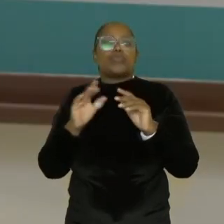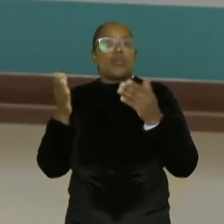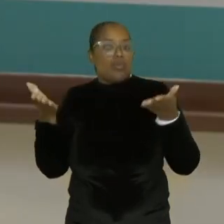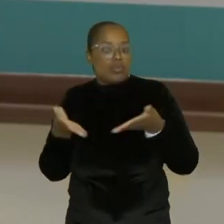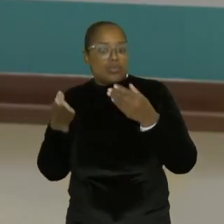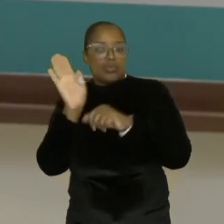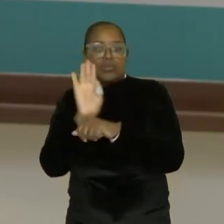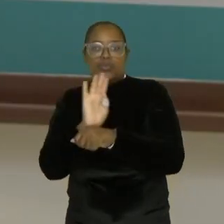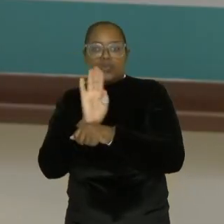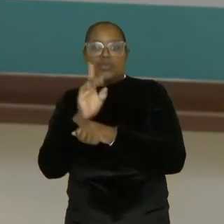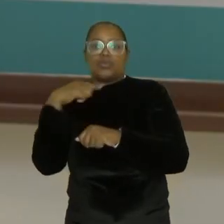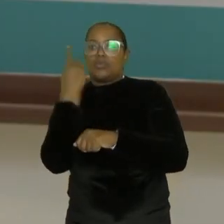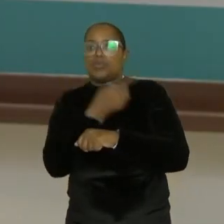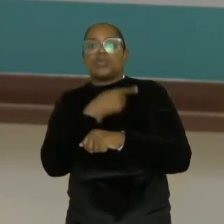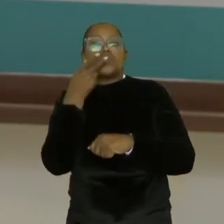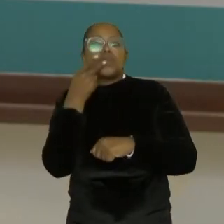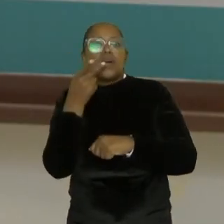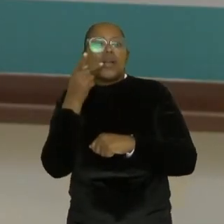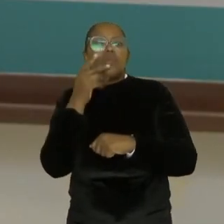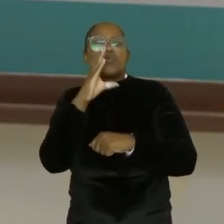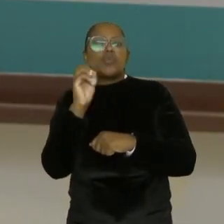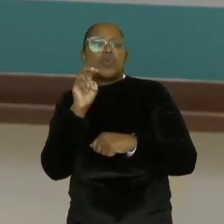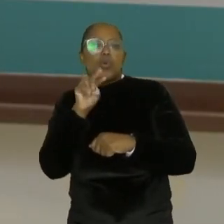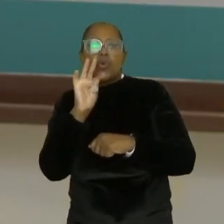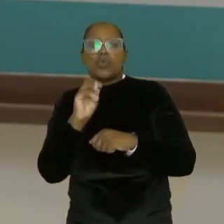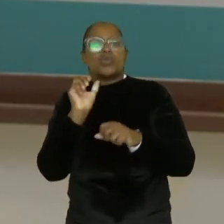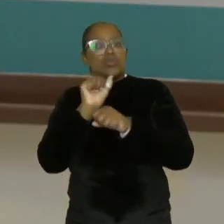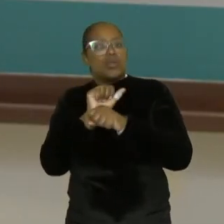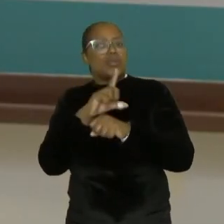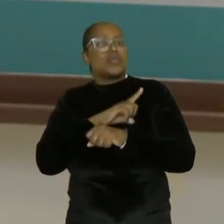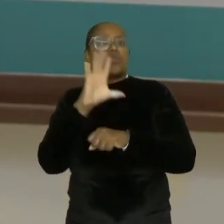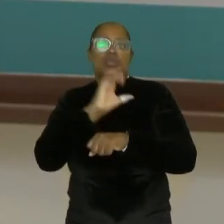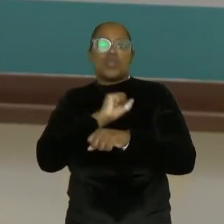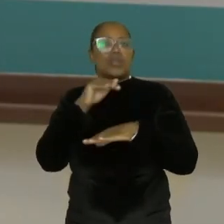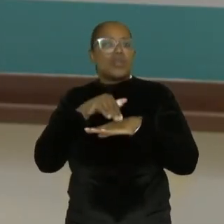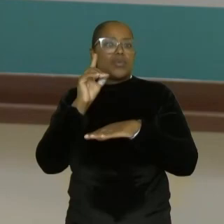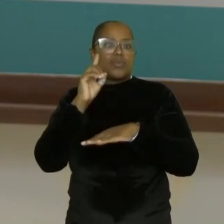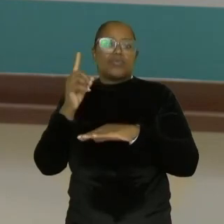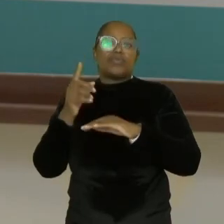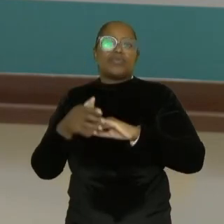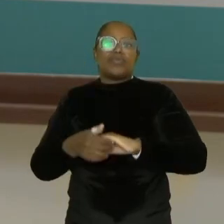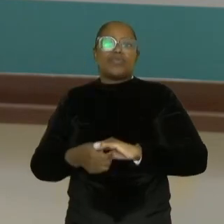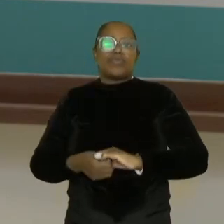Nesse vídeo nós falamos sobre o conto, espero que vocês tenham gostado e até breve.